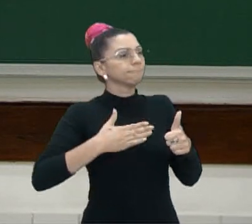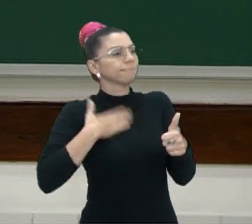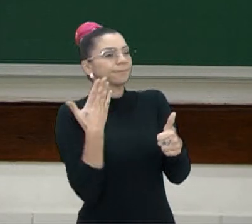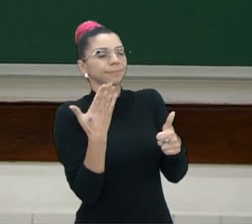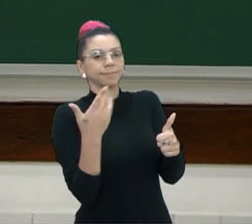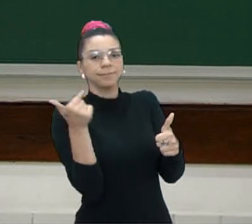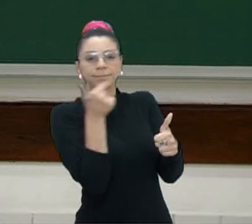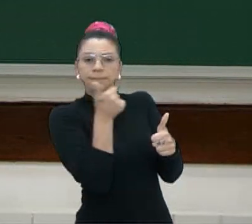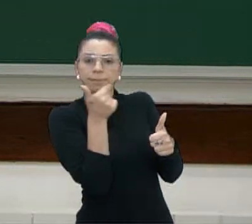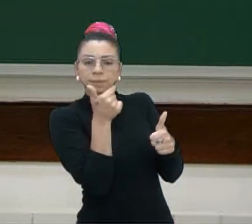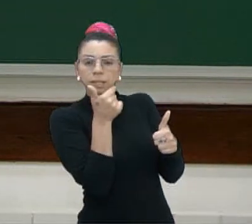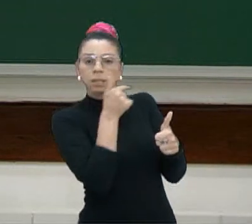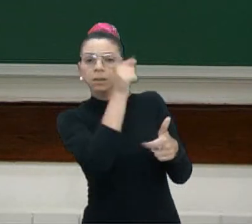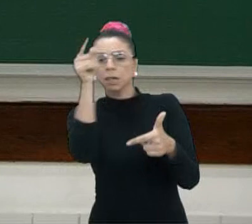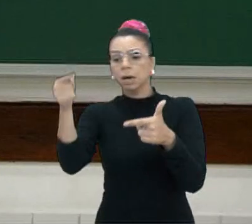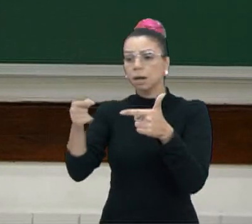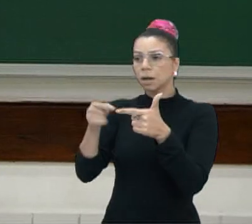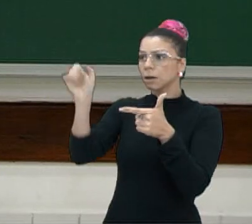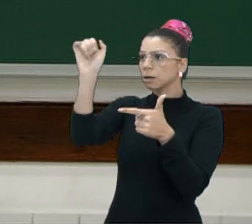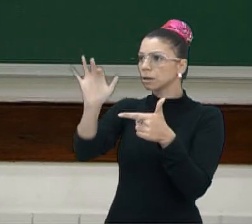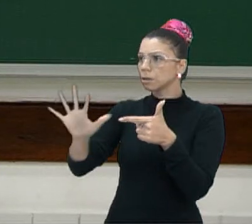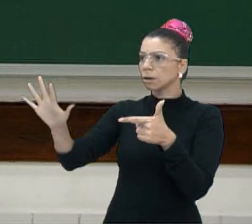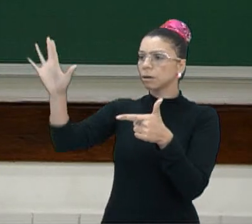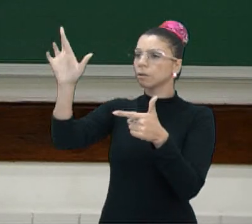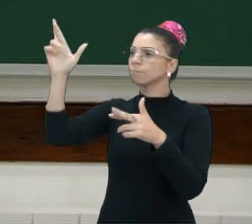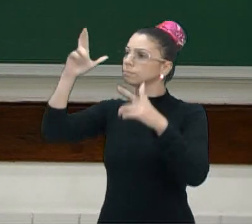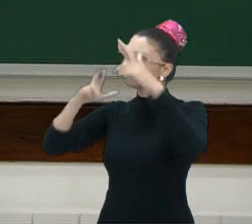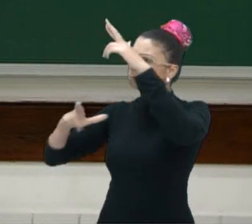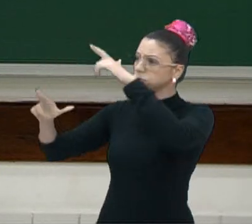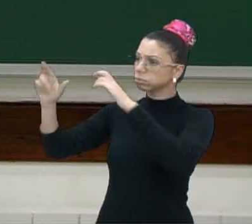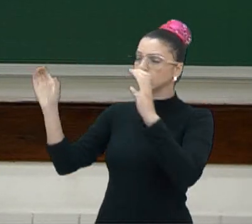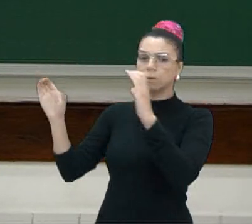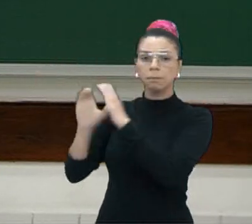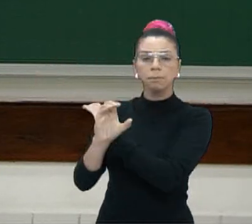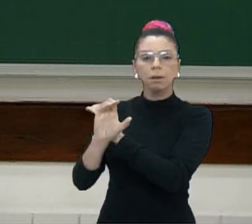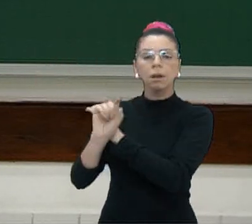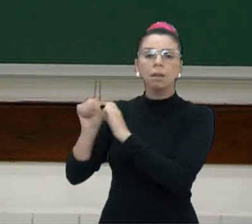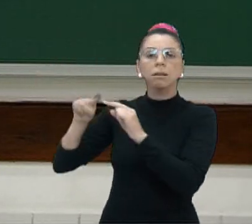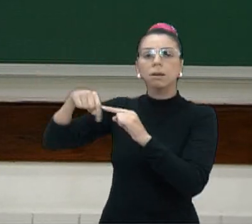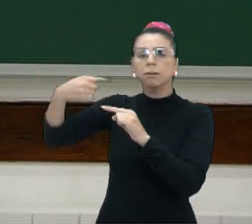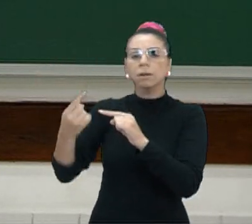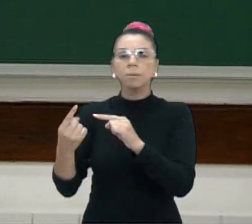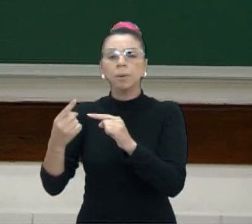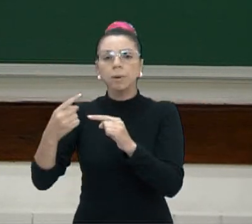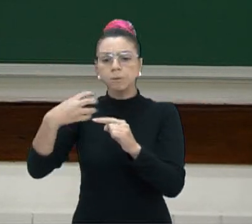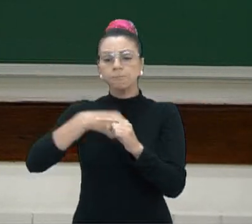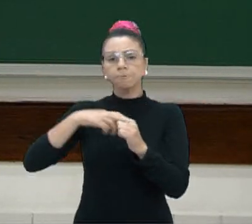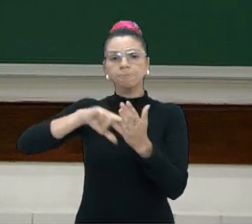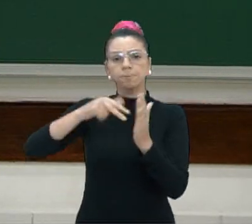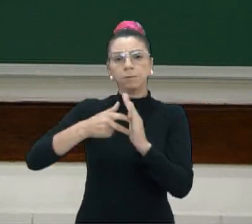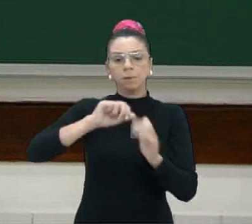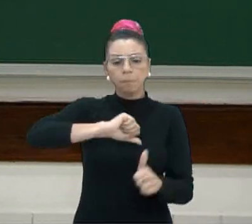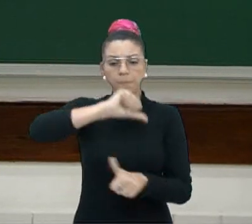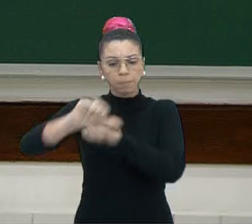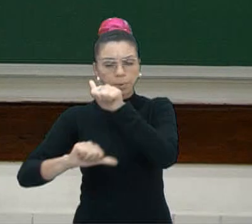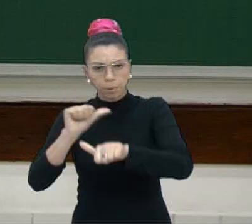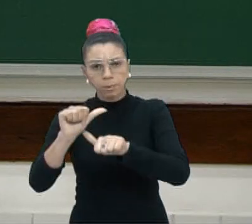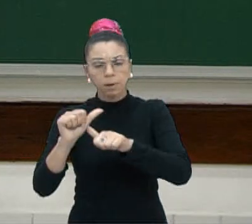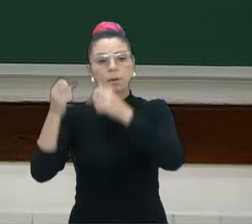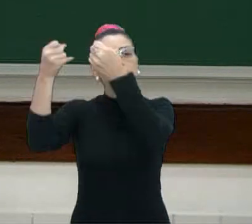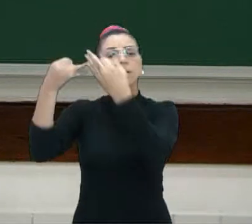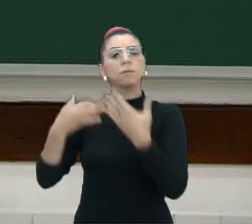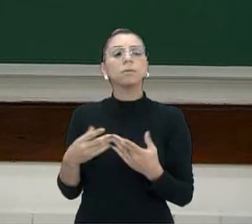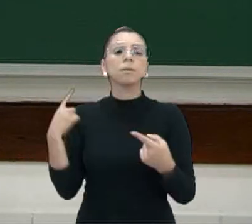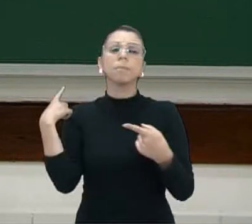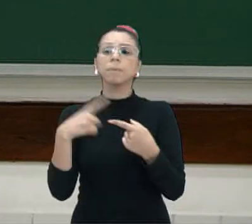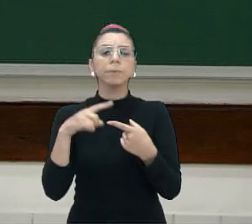surpresa, de ela se divertir. E agora você vai olhar completa a imagem e vai dizer se esses sentidos se alteram ou não e explicar